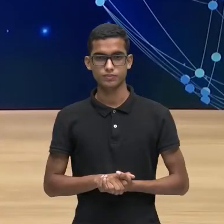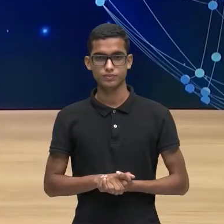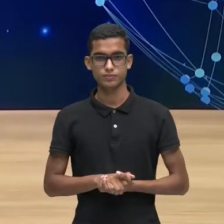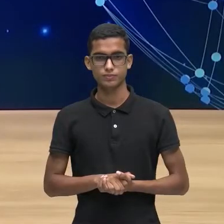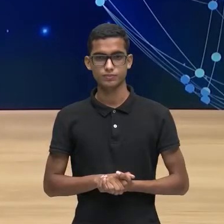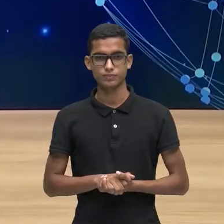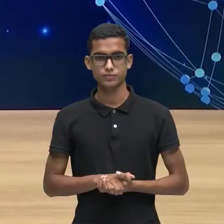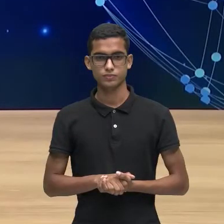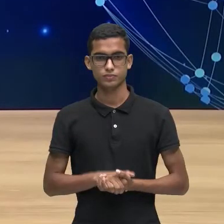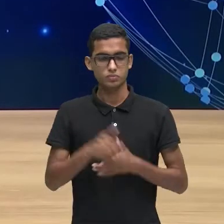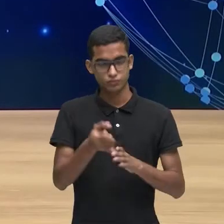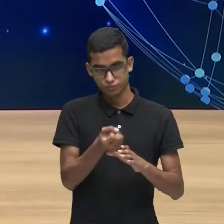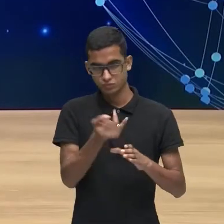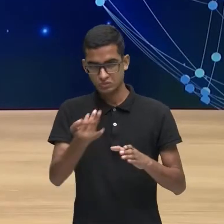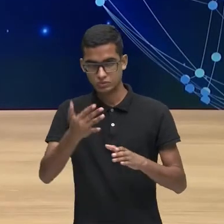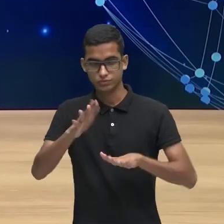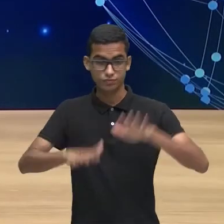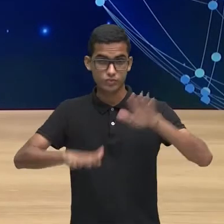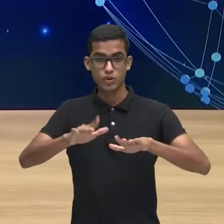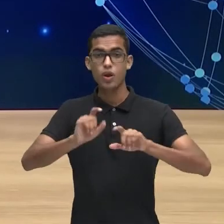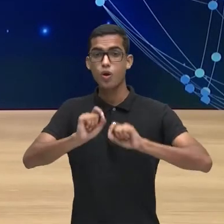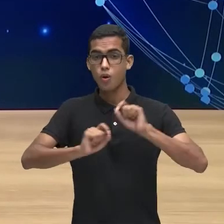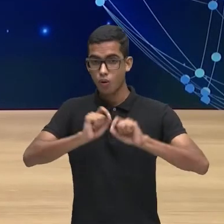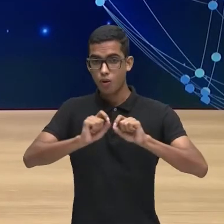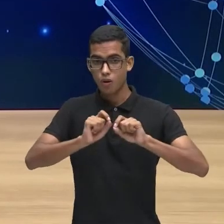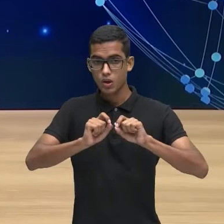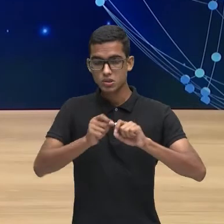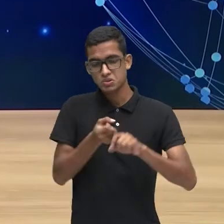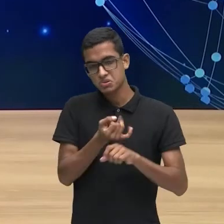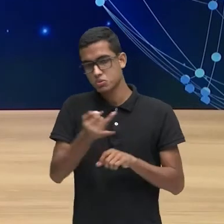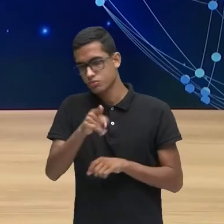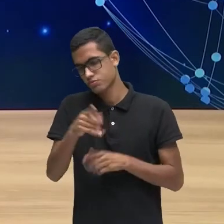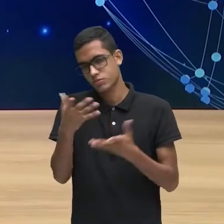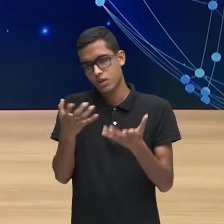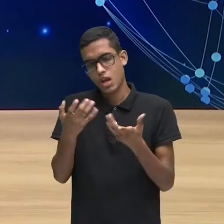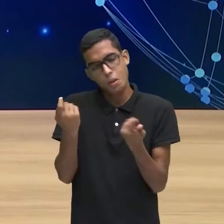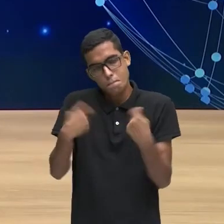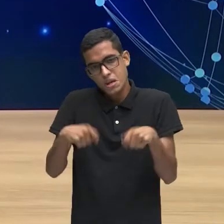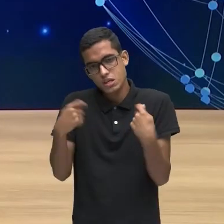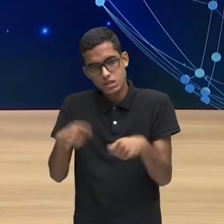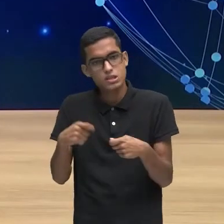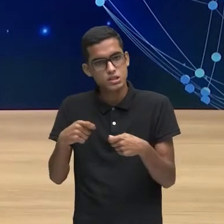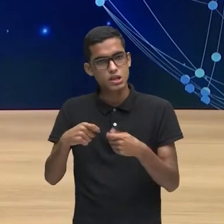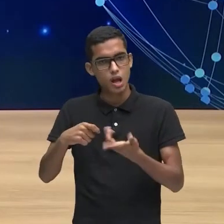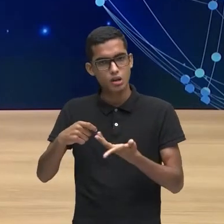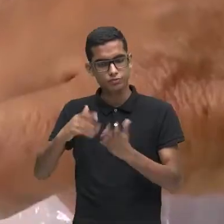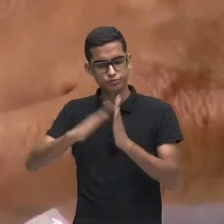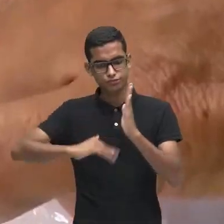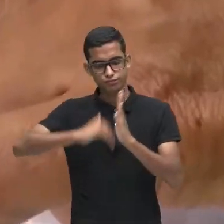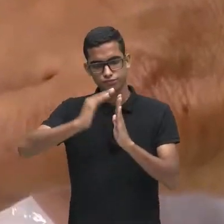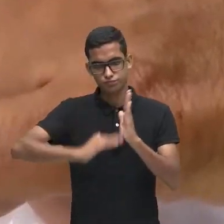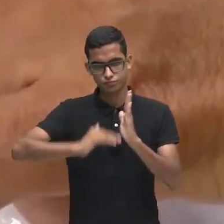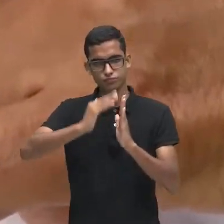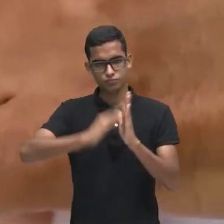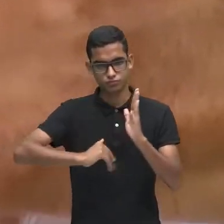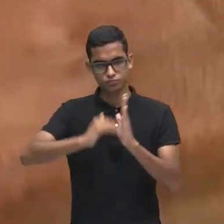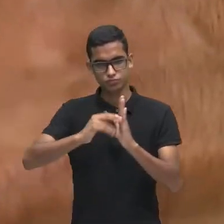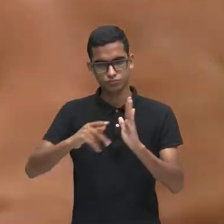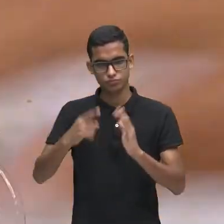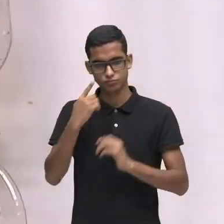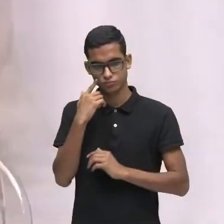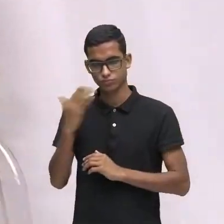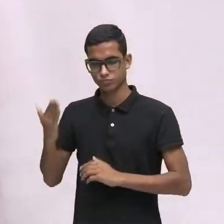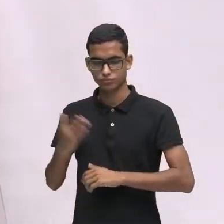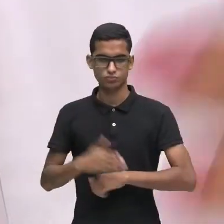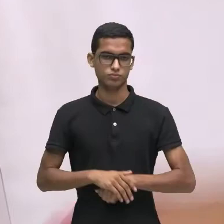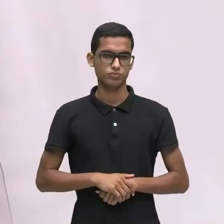E a quantidade vai depender de quanto você vai precisar dessa tinta, certo? E